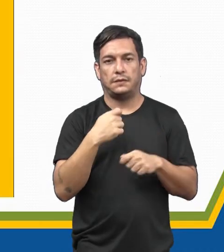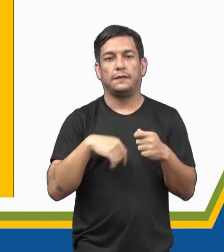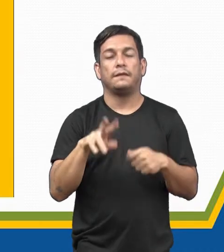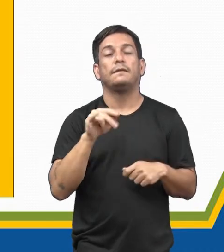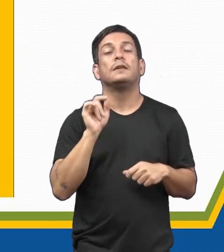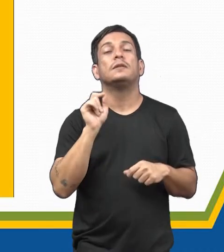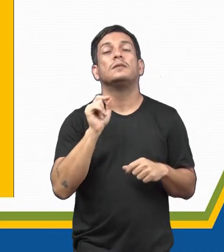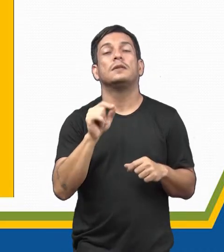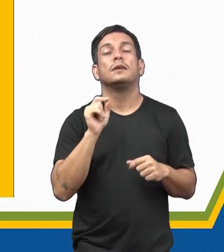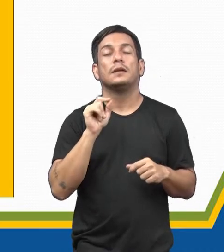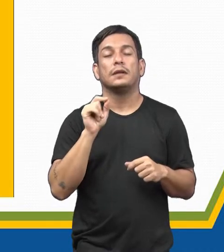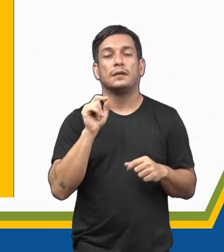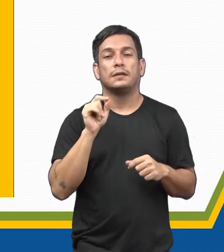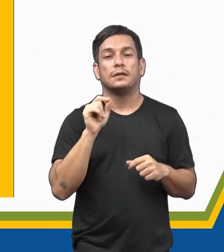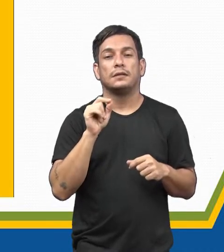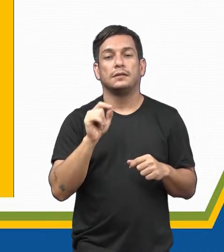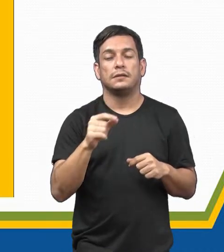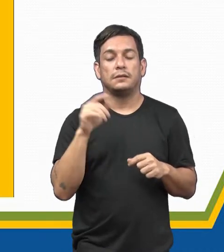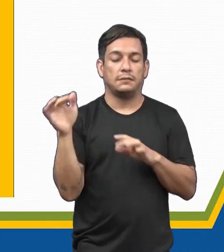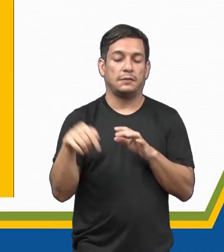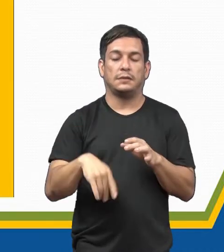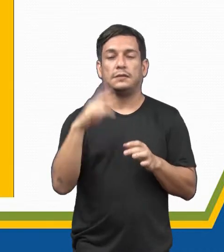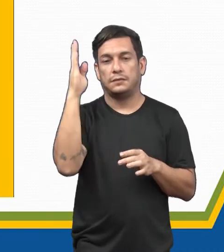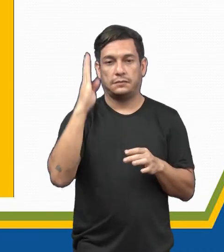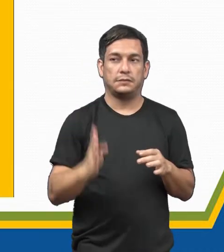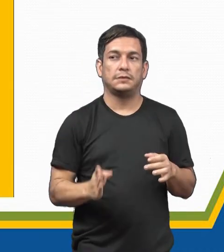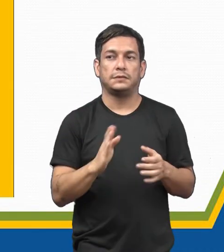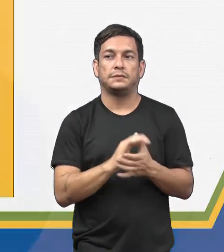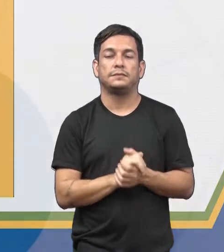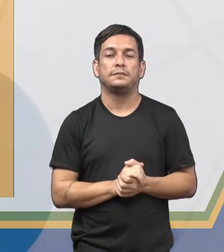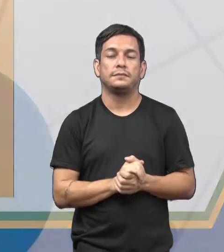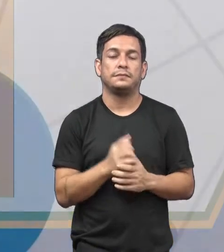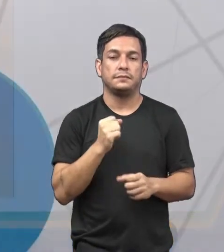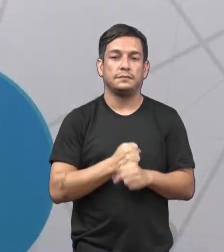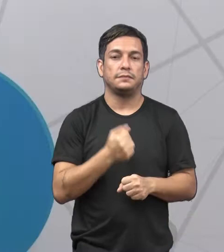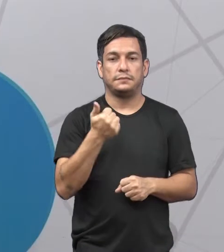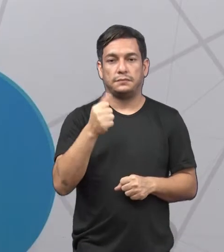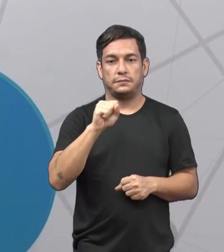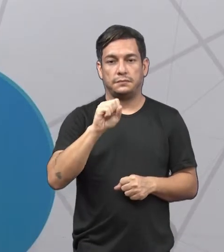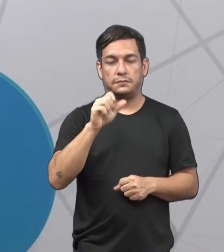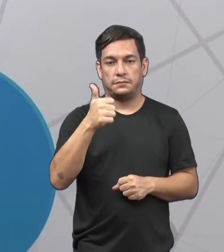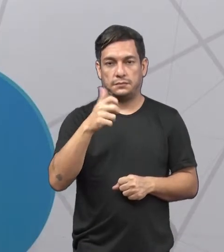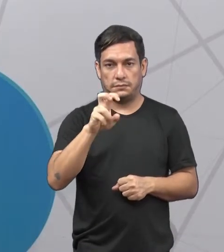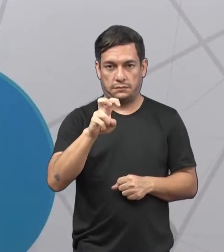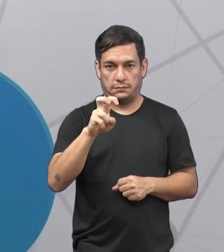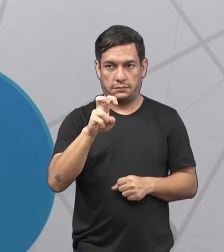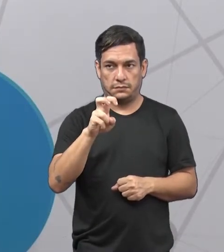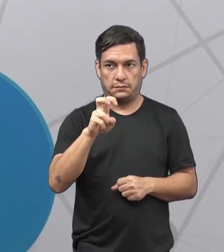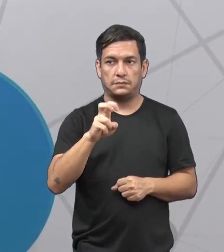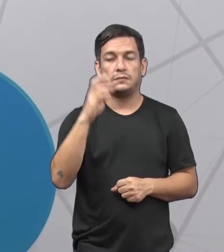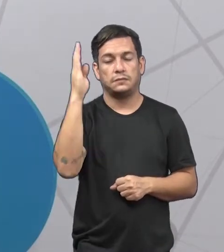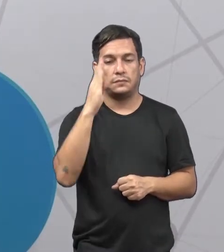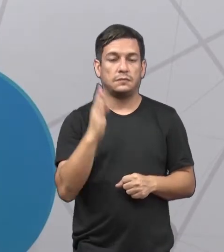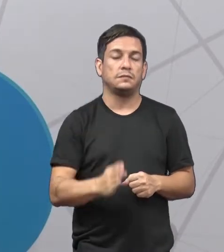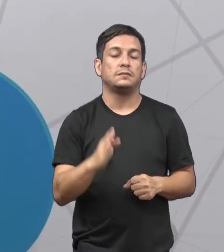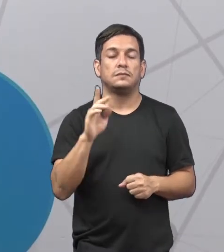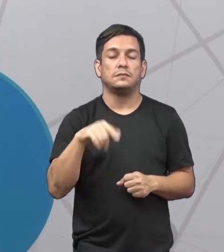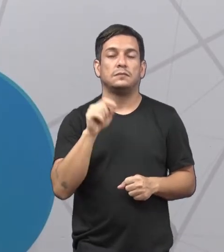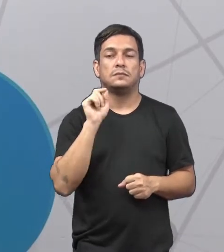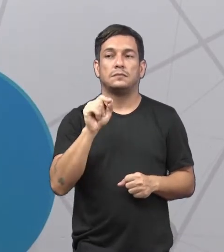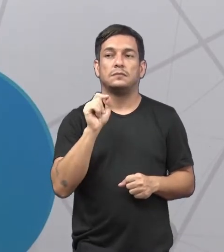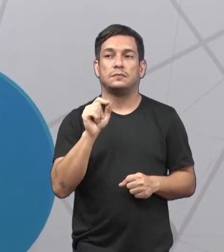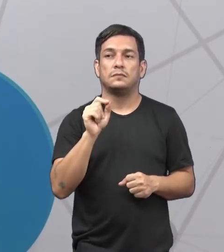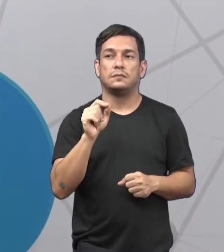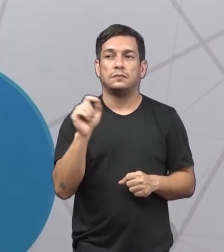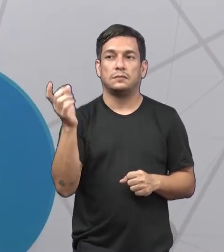ser transplantada para o Brasil. Em 1815, né, o Brasil foi